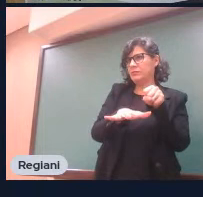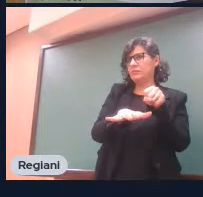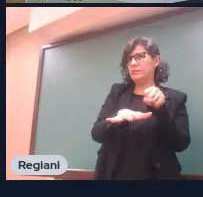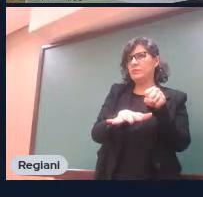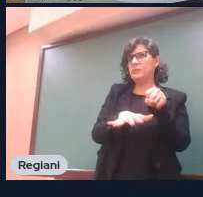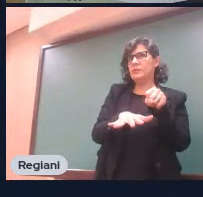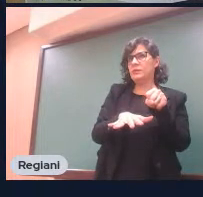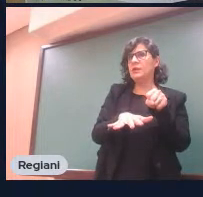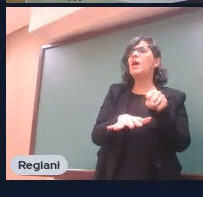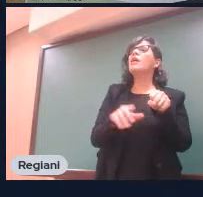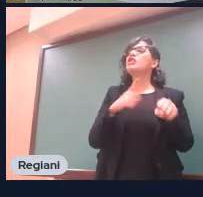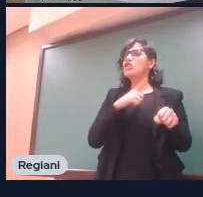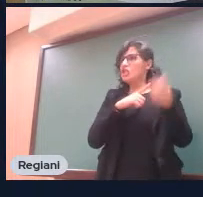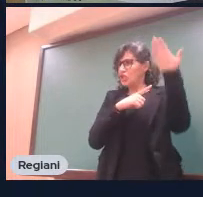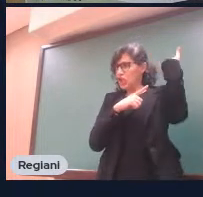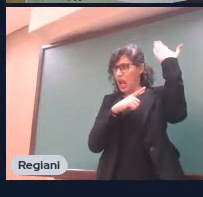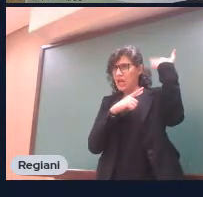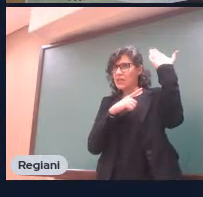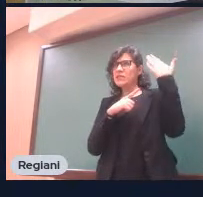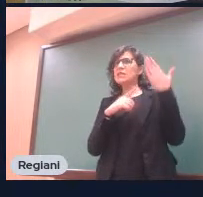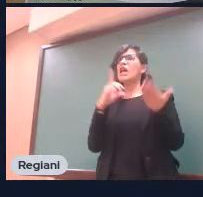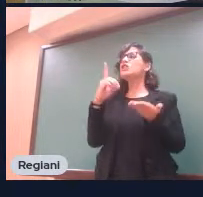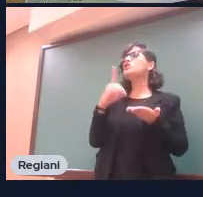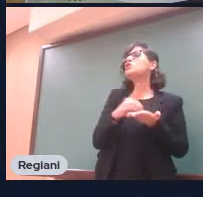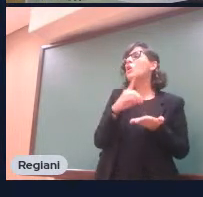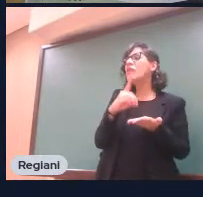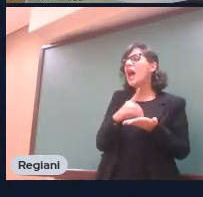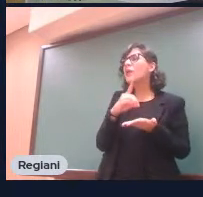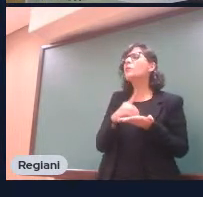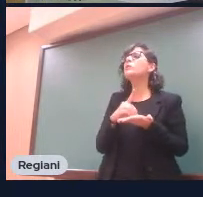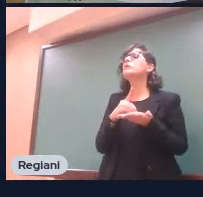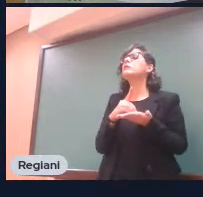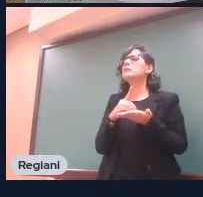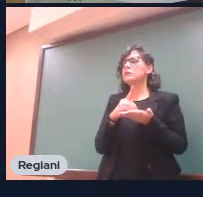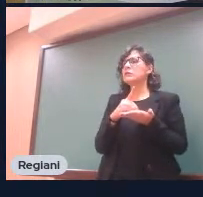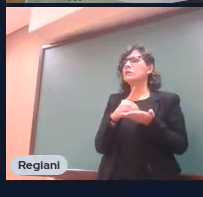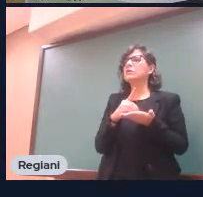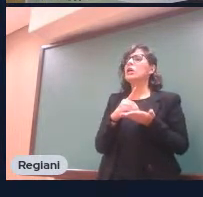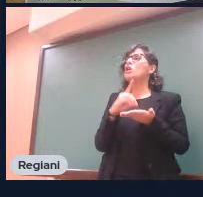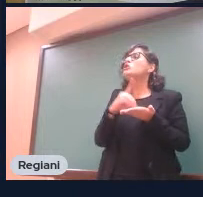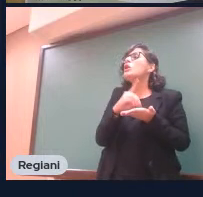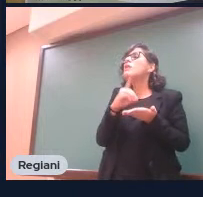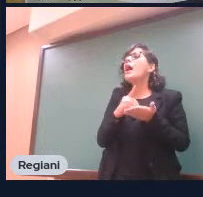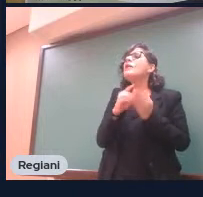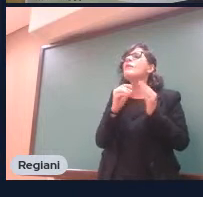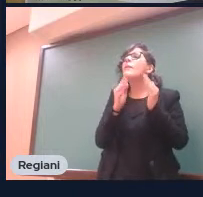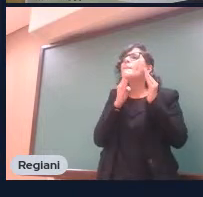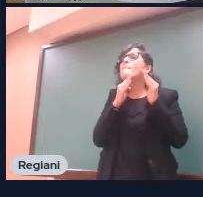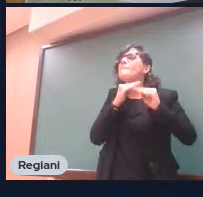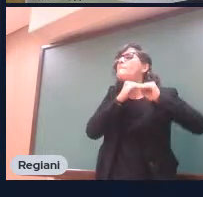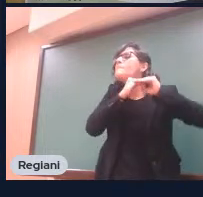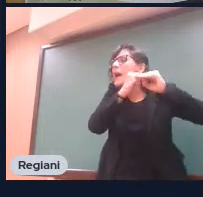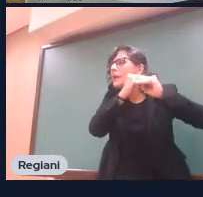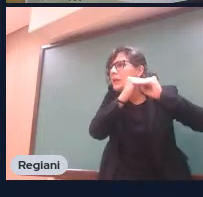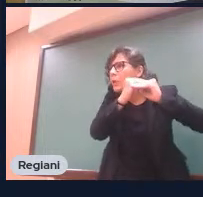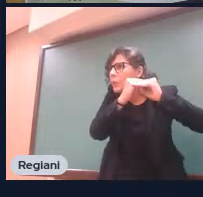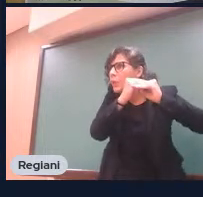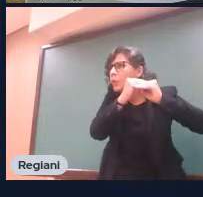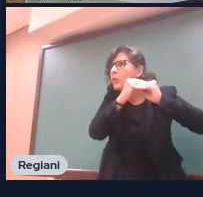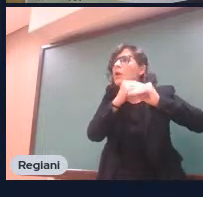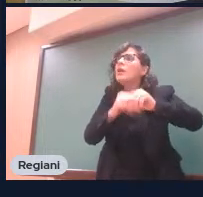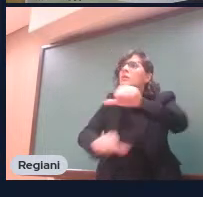de dicionários exatos, de dicionários padrão, como a gente também diz,